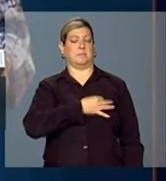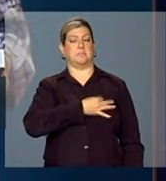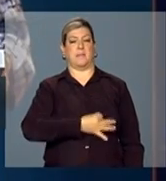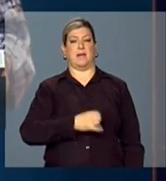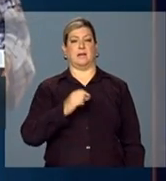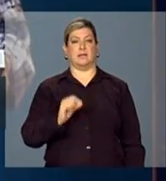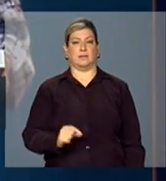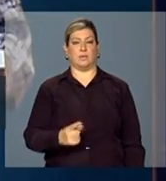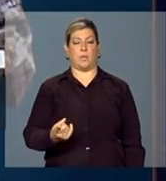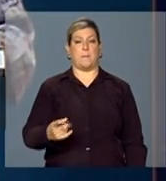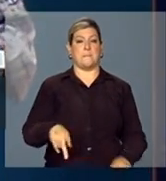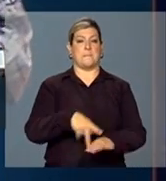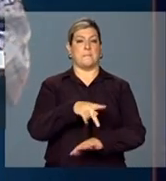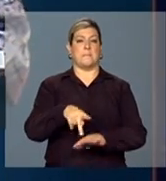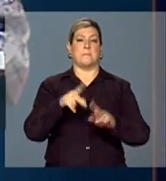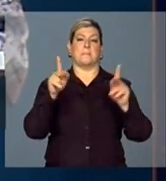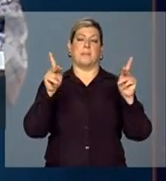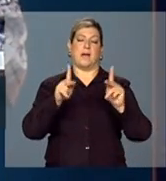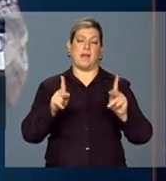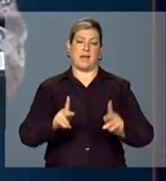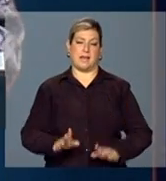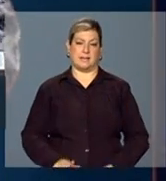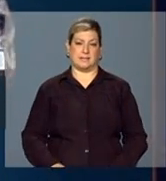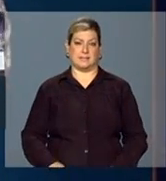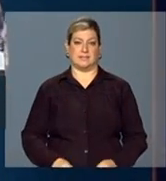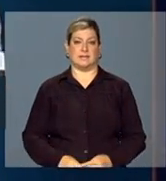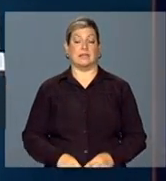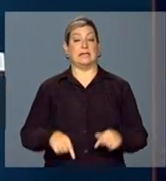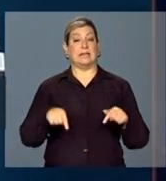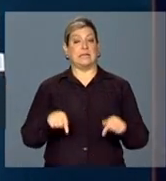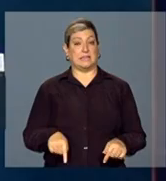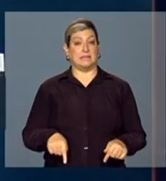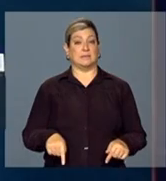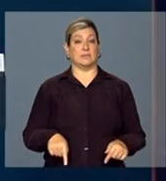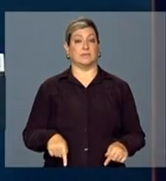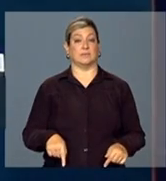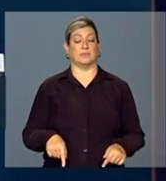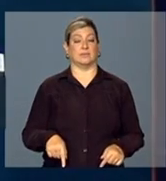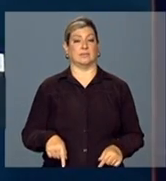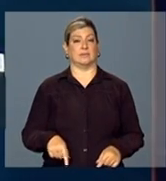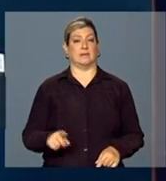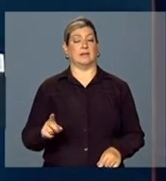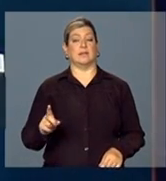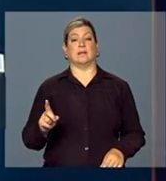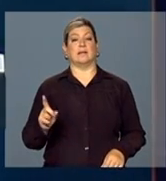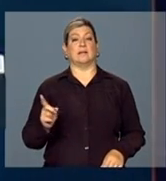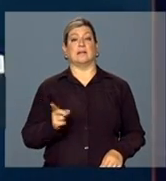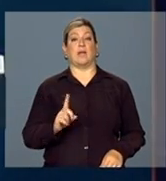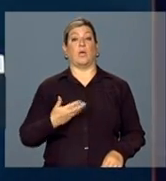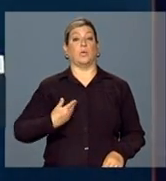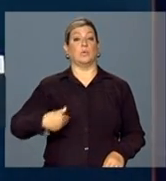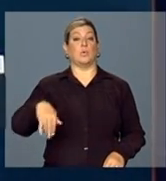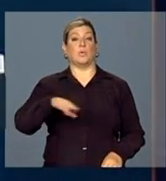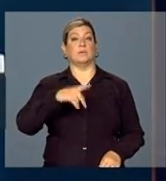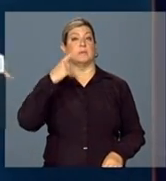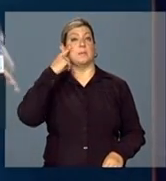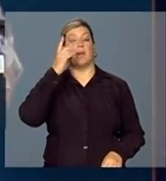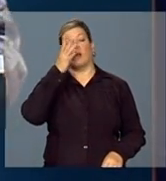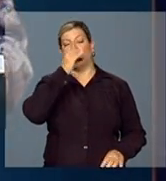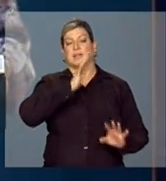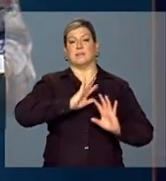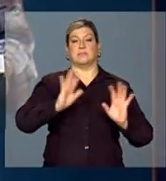ser um país pacífico. Isso não nos livra